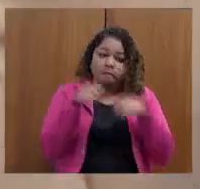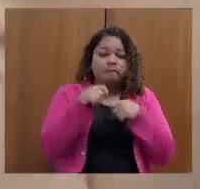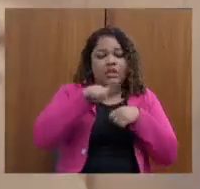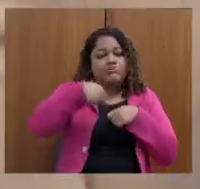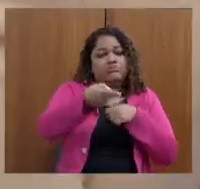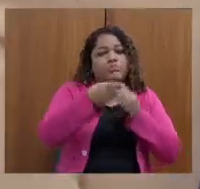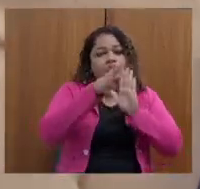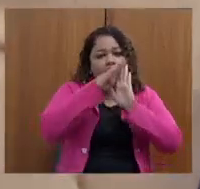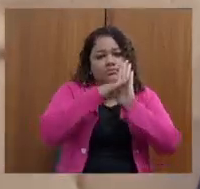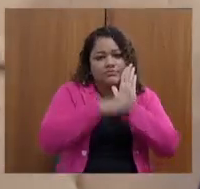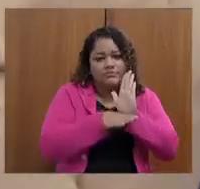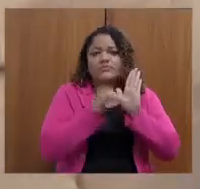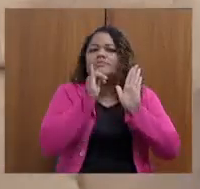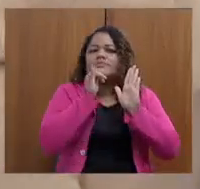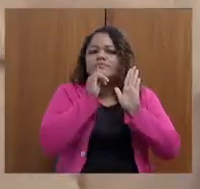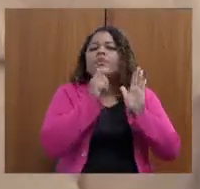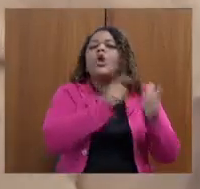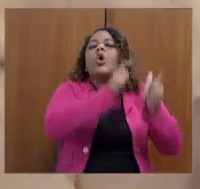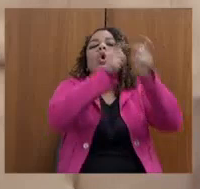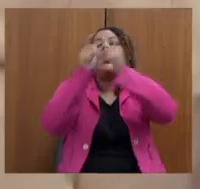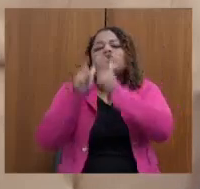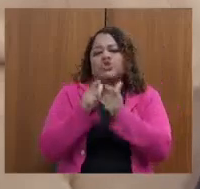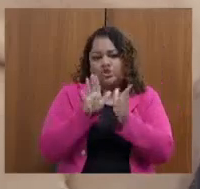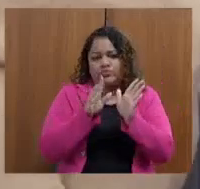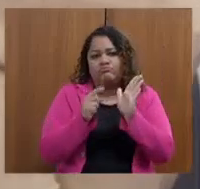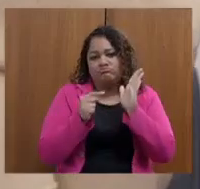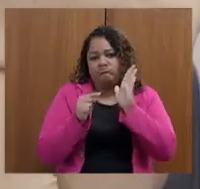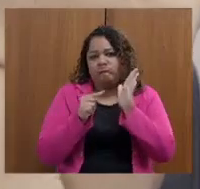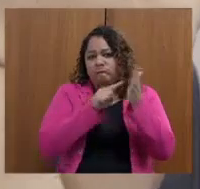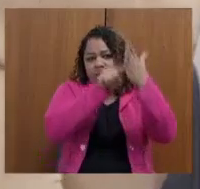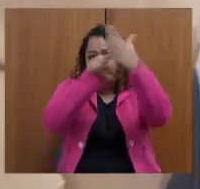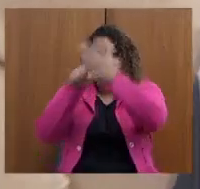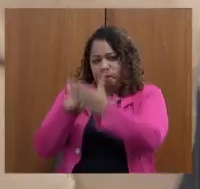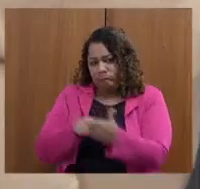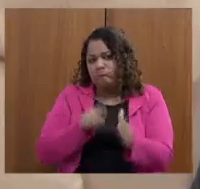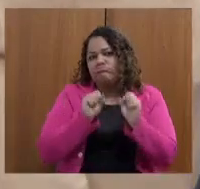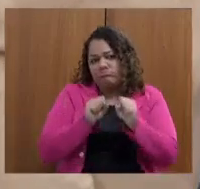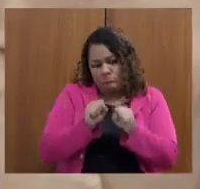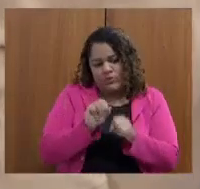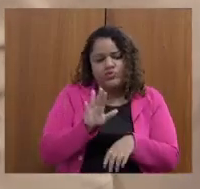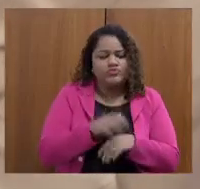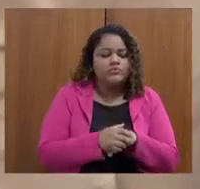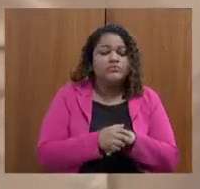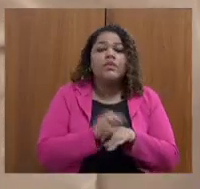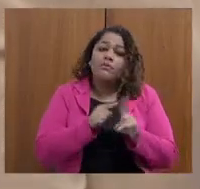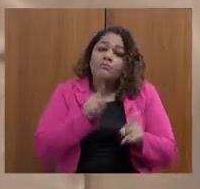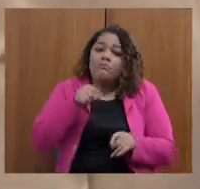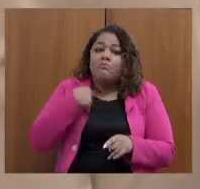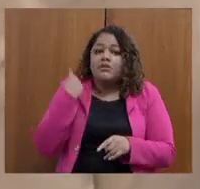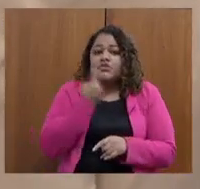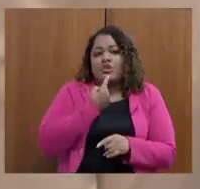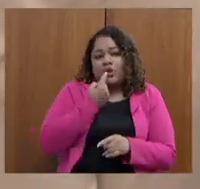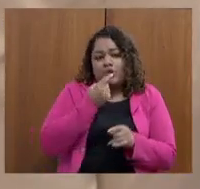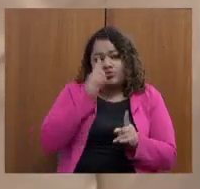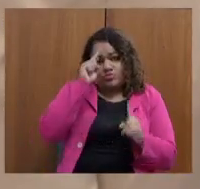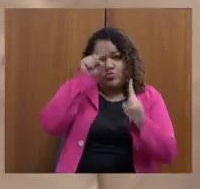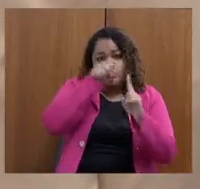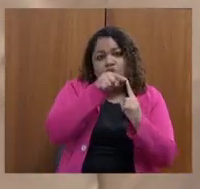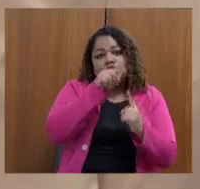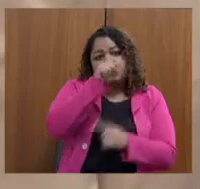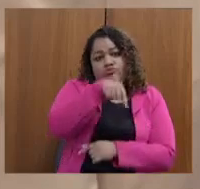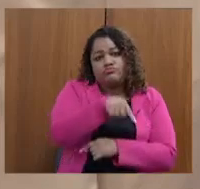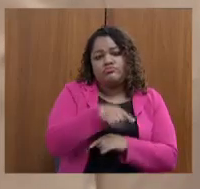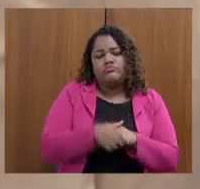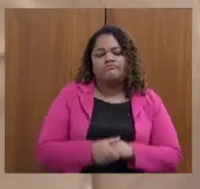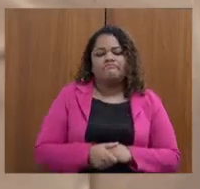práticos disso onde isso acontece mas a nossa ideia é justamente essa a fapemig